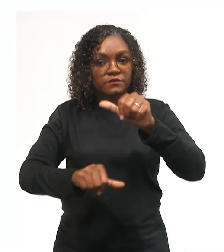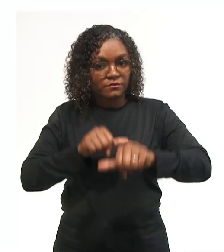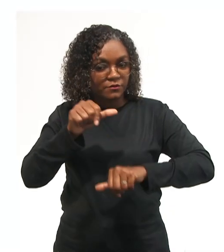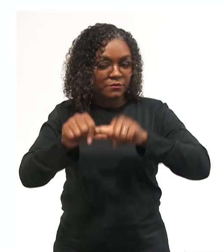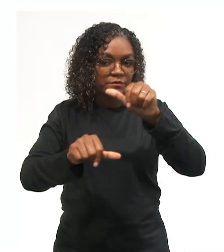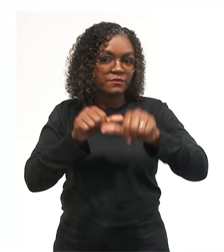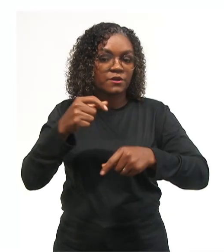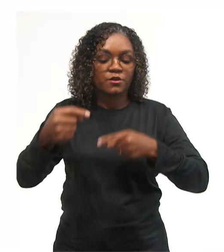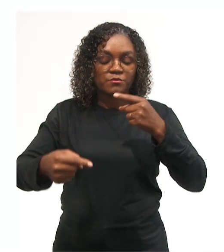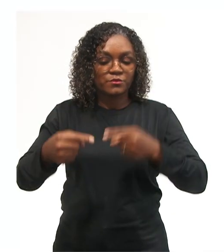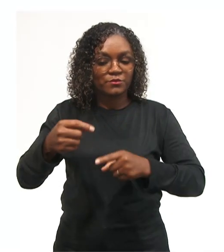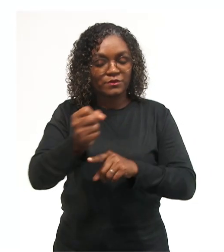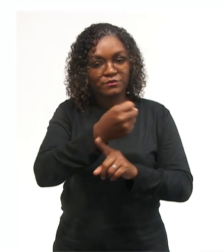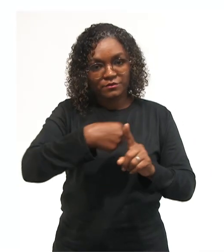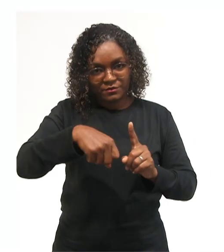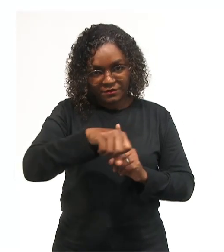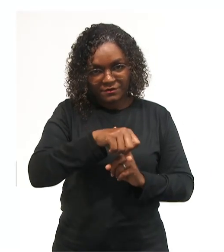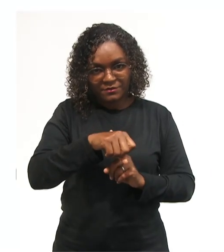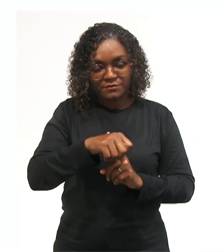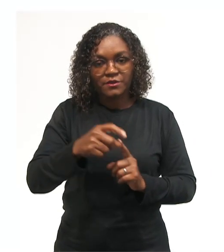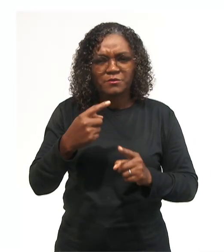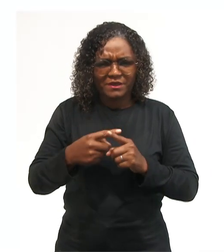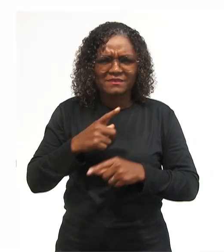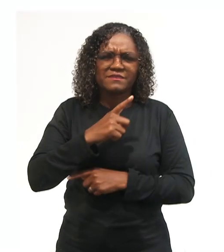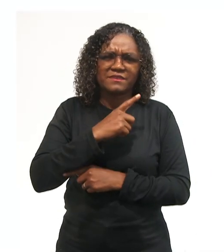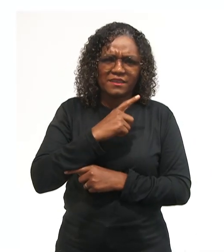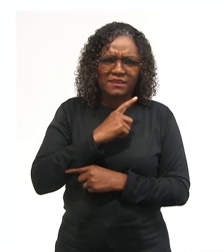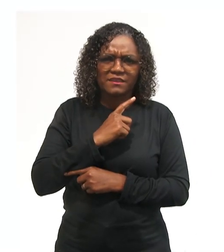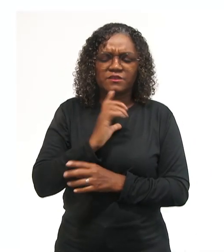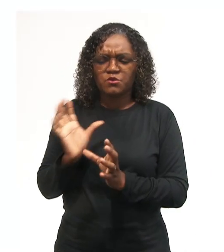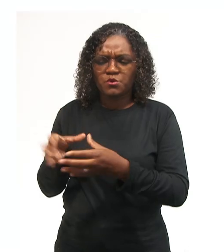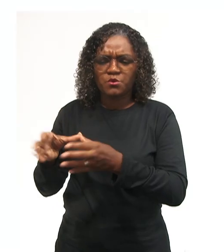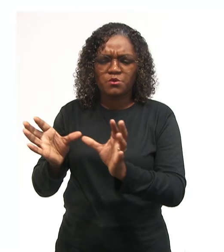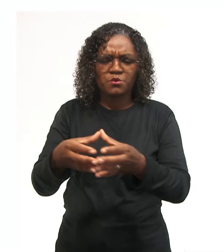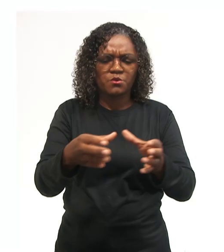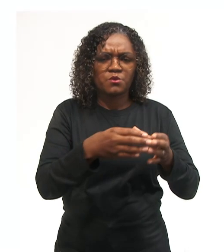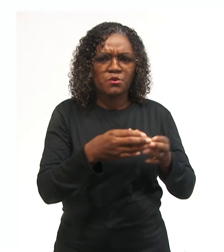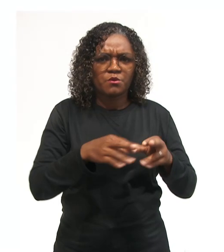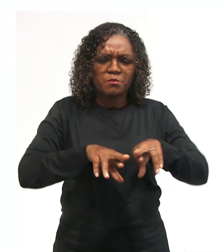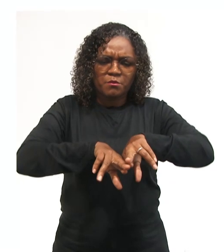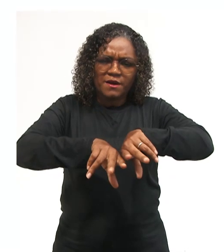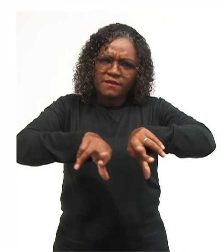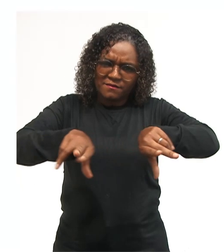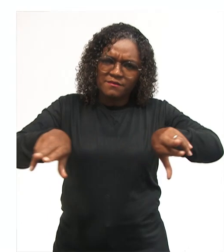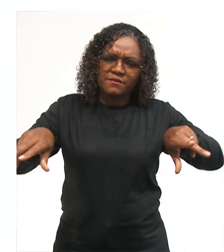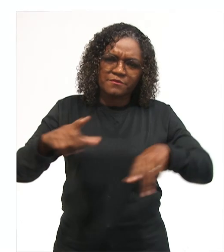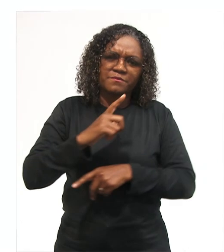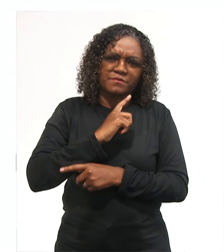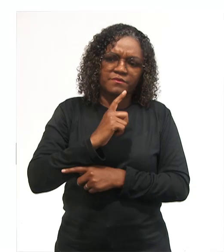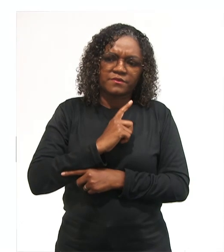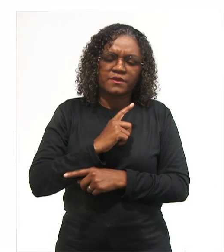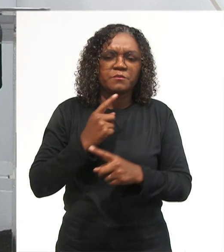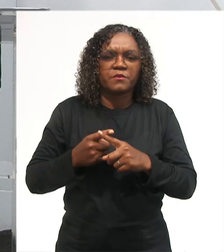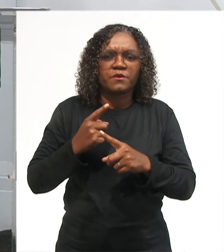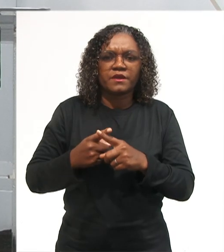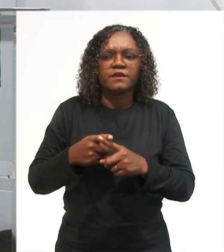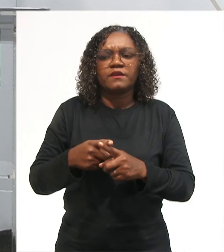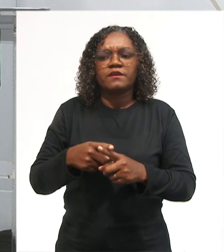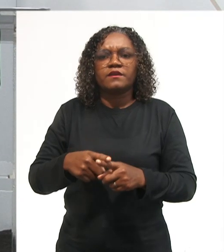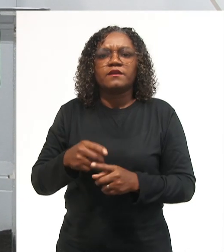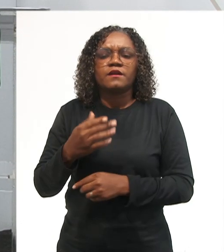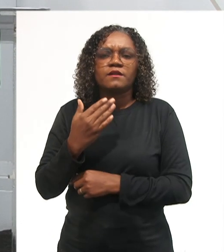políticas e sociais. Então, assim, a gente hoje tem uma diversidade de grupos que reivindicam, né, uma